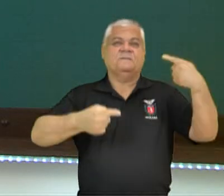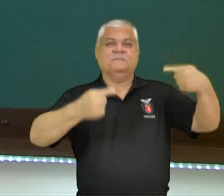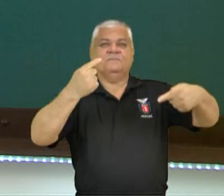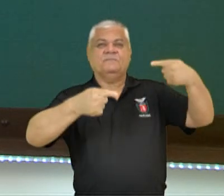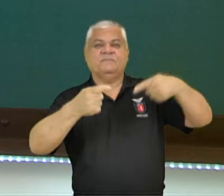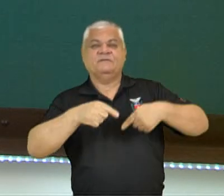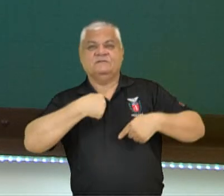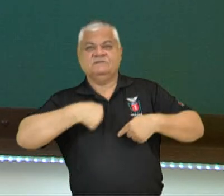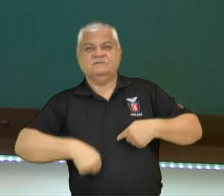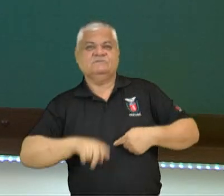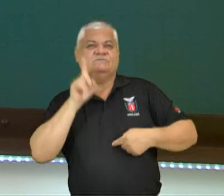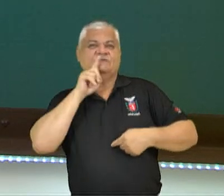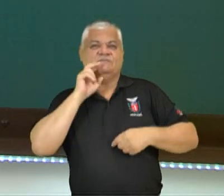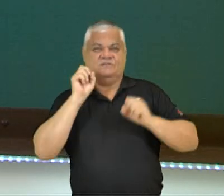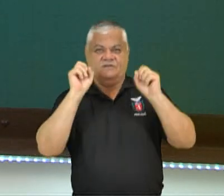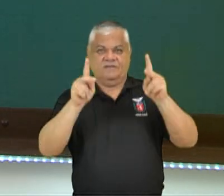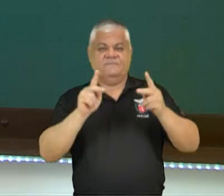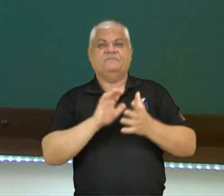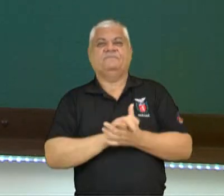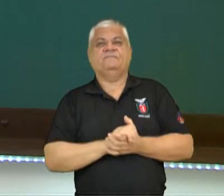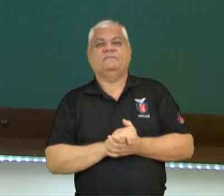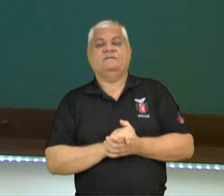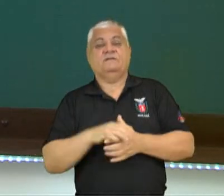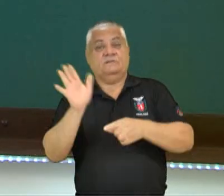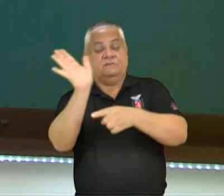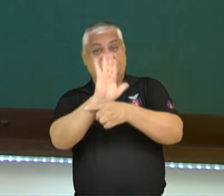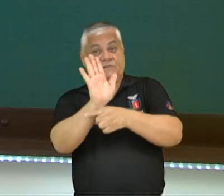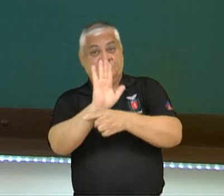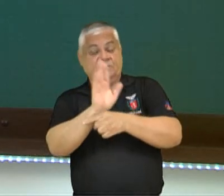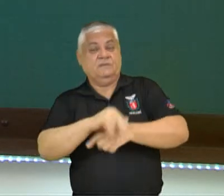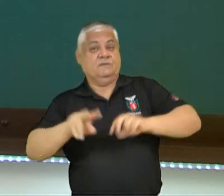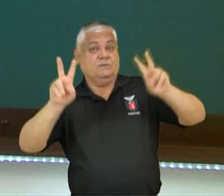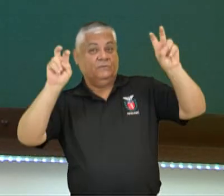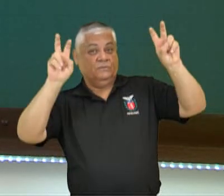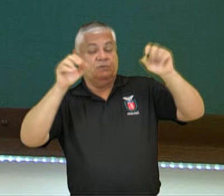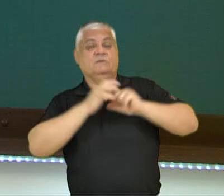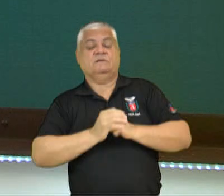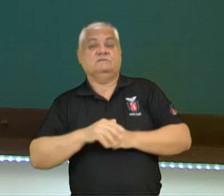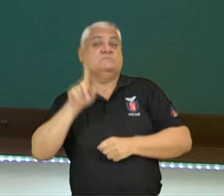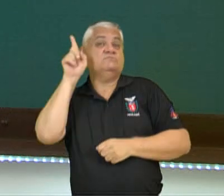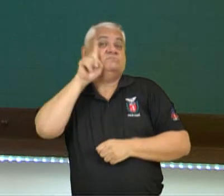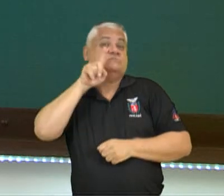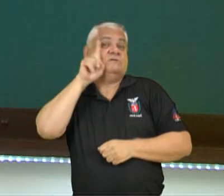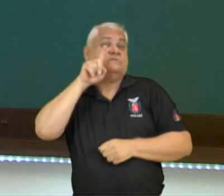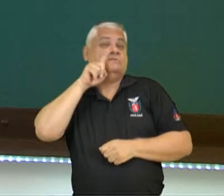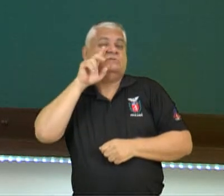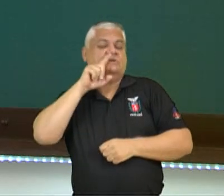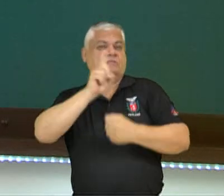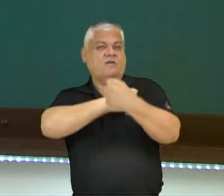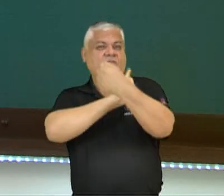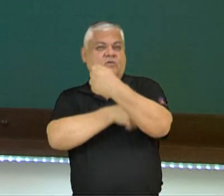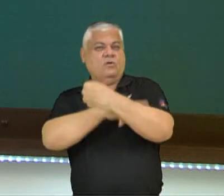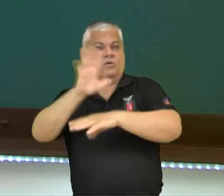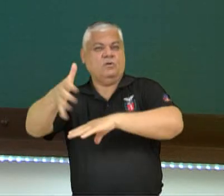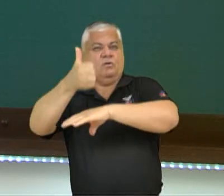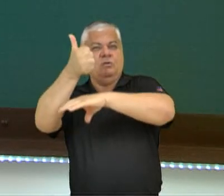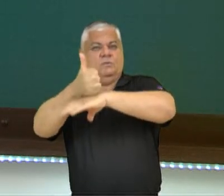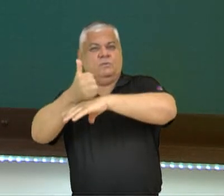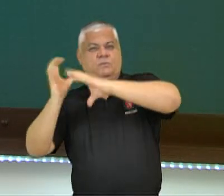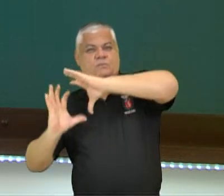favorece ali os Estados Unidos, ok? Então, neste vídeo falamos aí então sobre os Estados Unidos da América e a sua potência